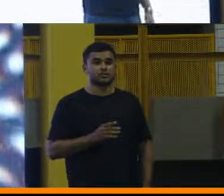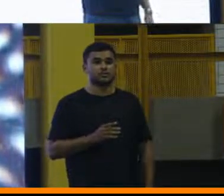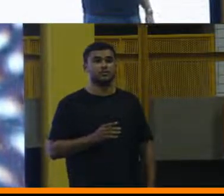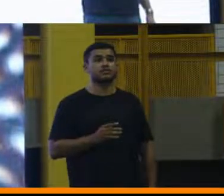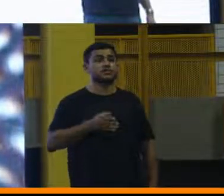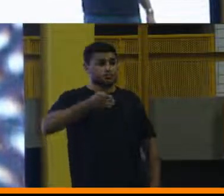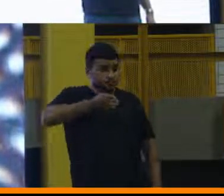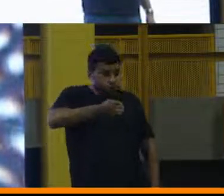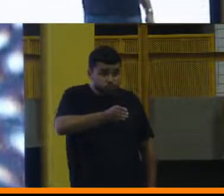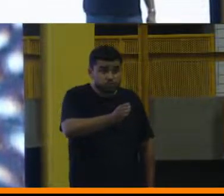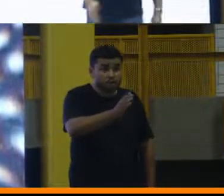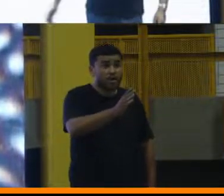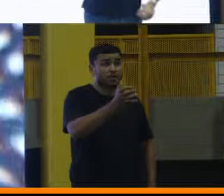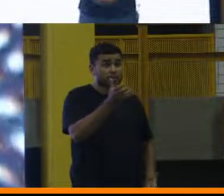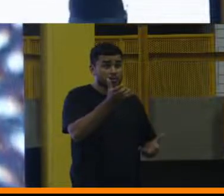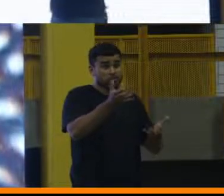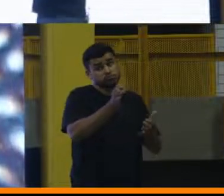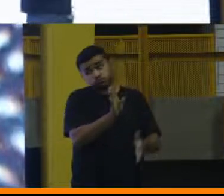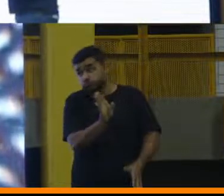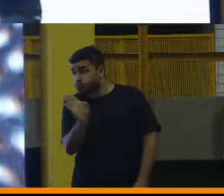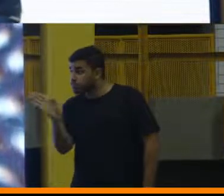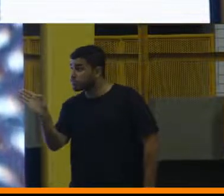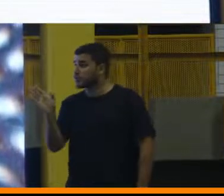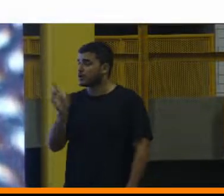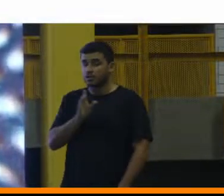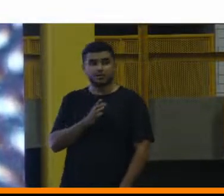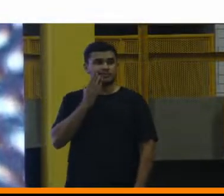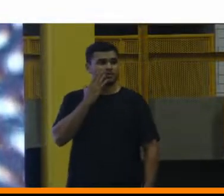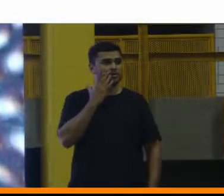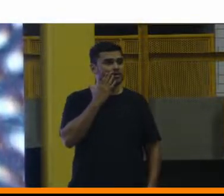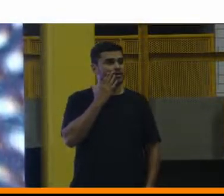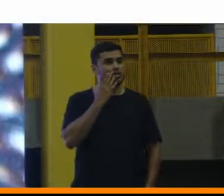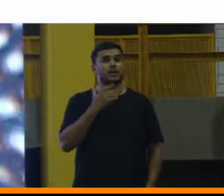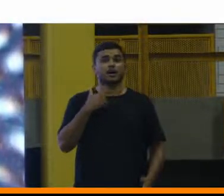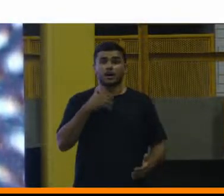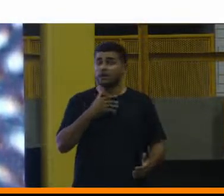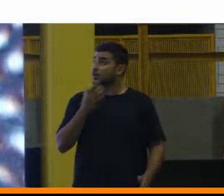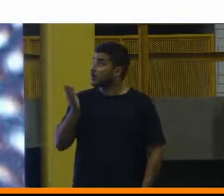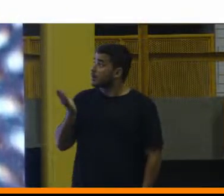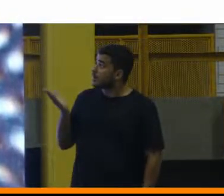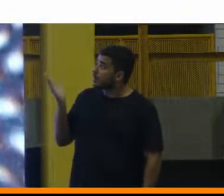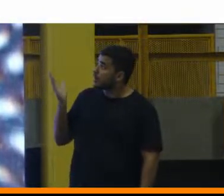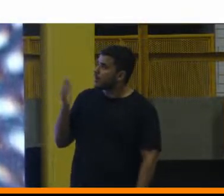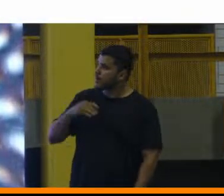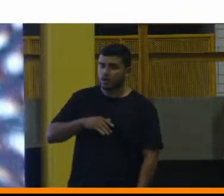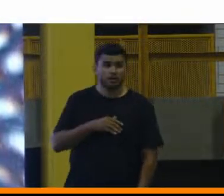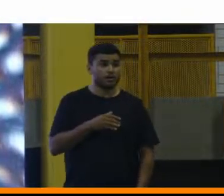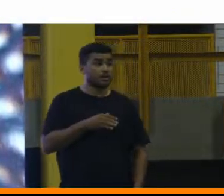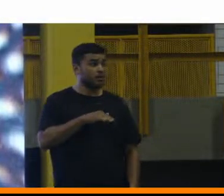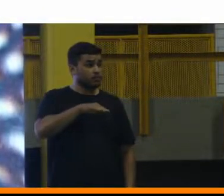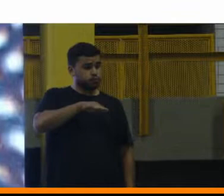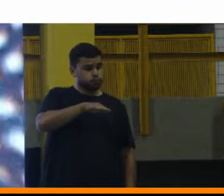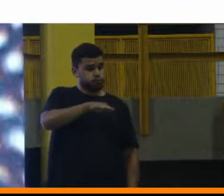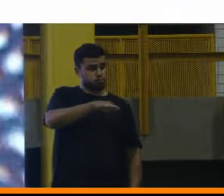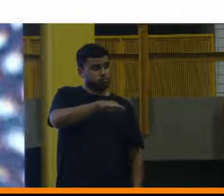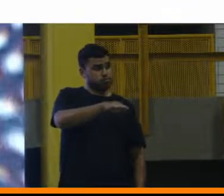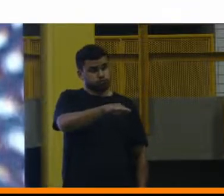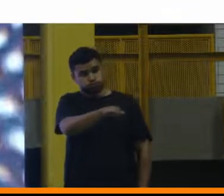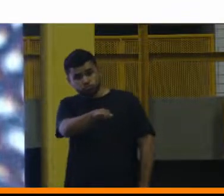para a direita. E é isso que vai acontecer. Para conseguir fazer essa